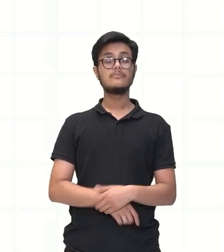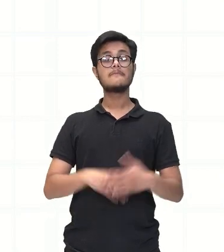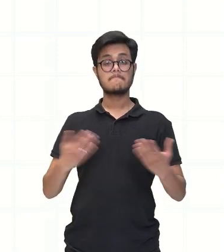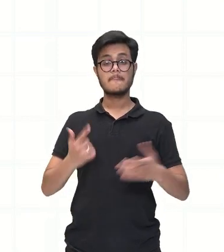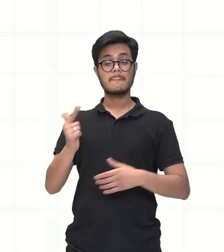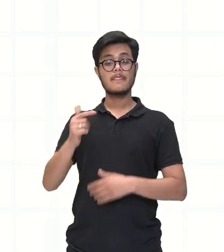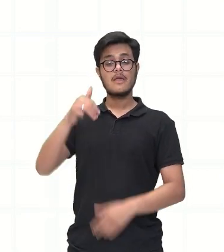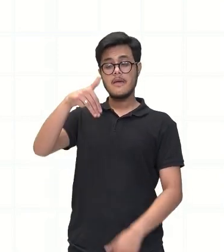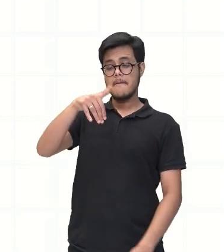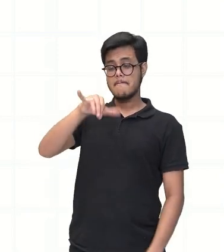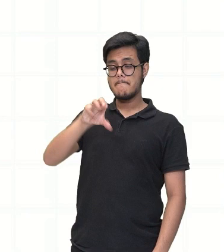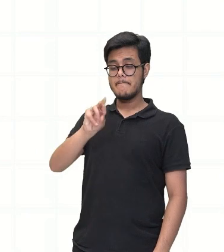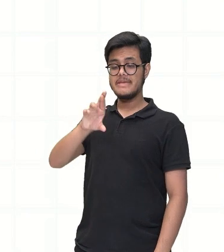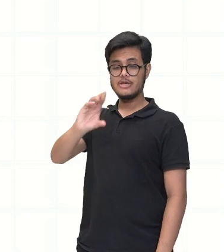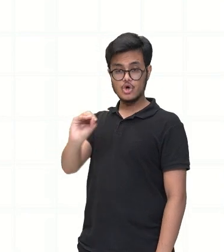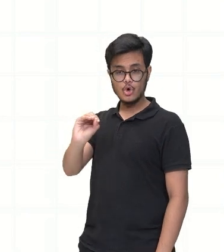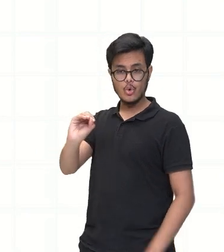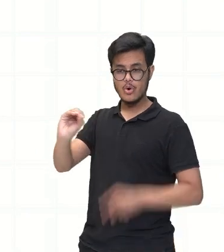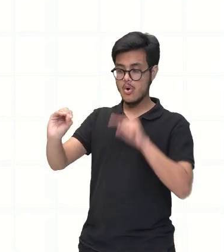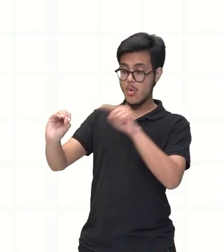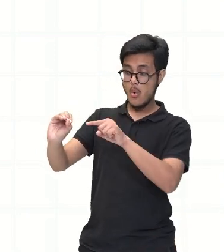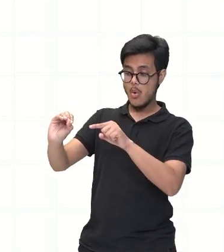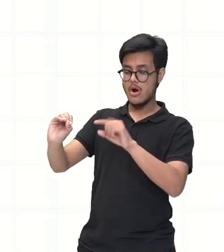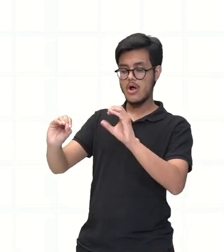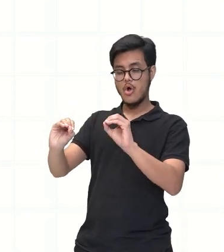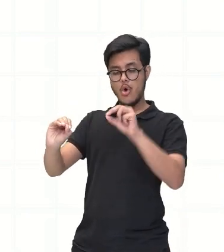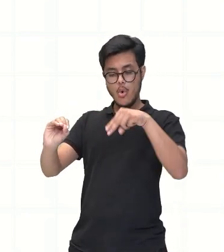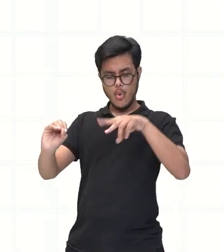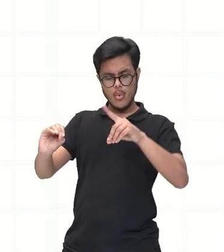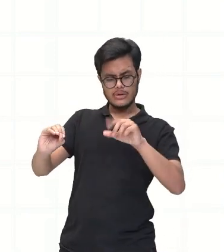exemplo. Micro-ondas.